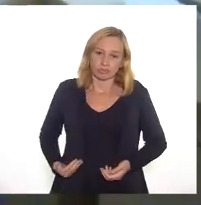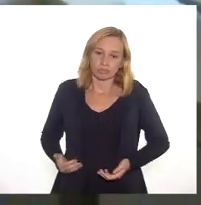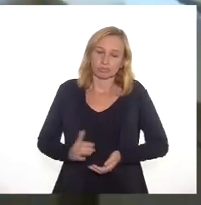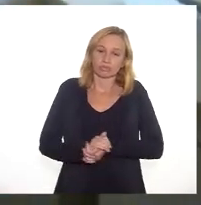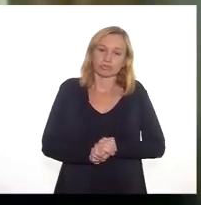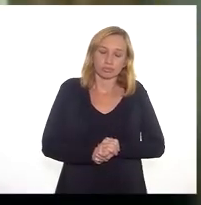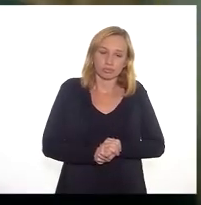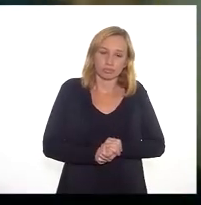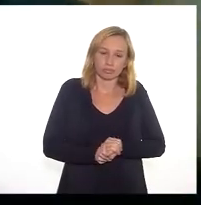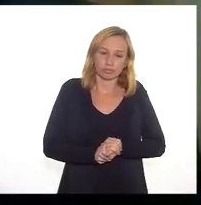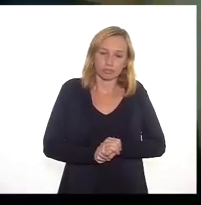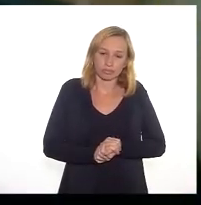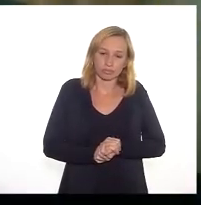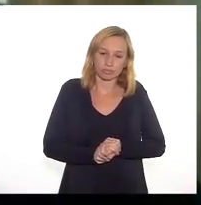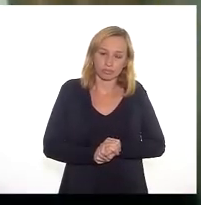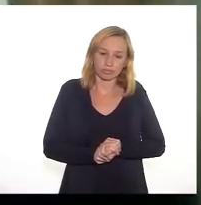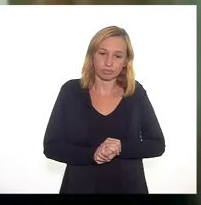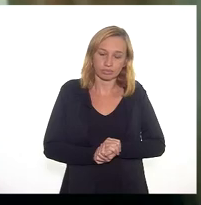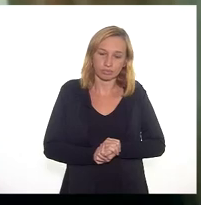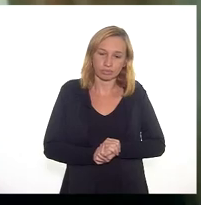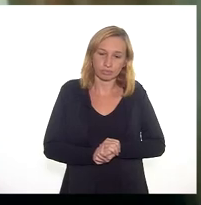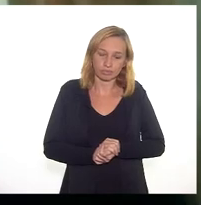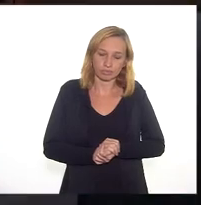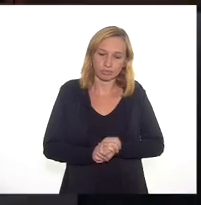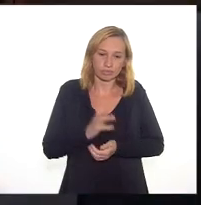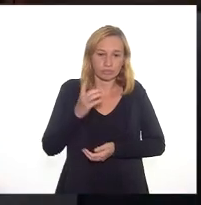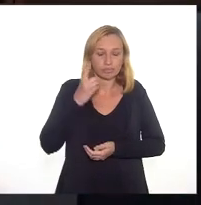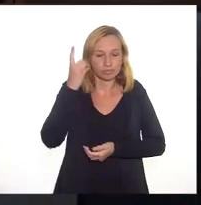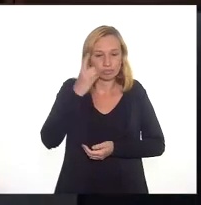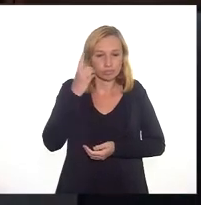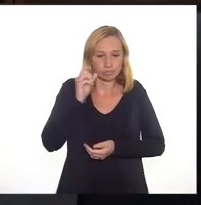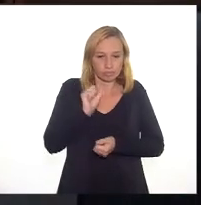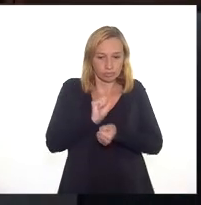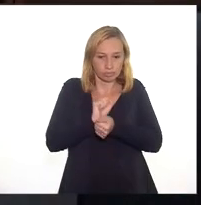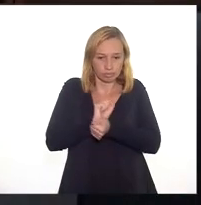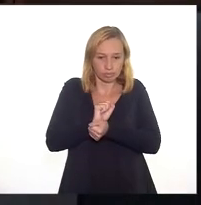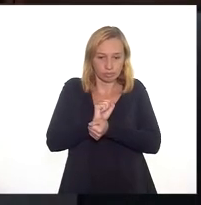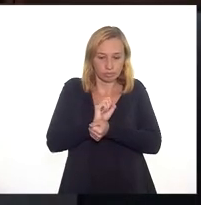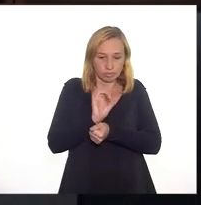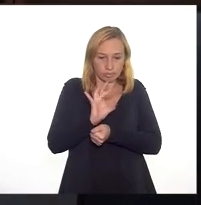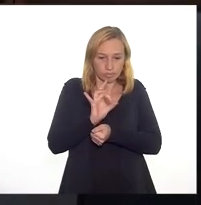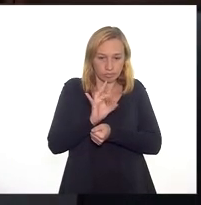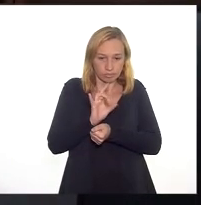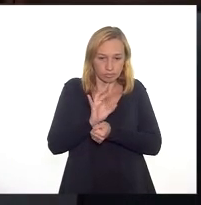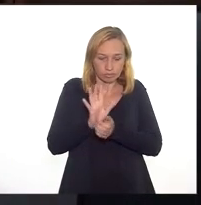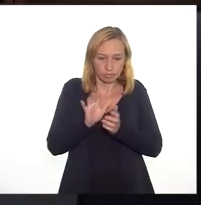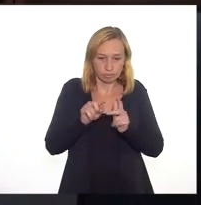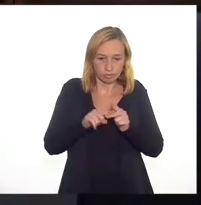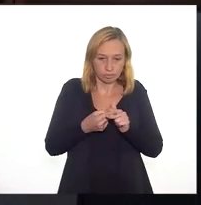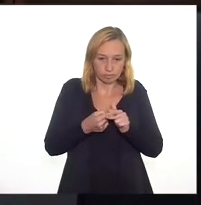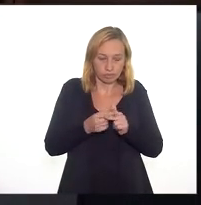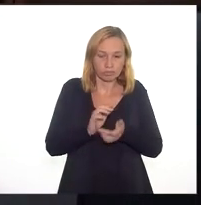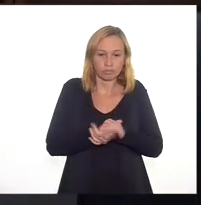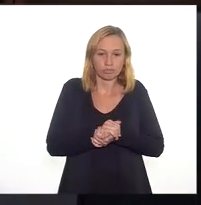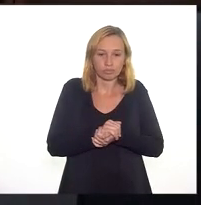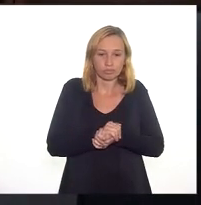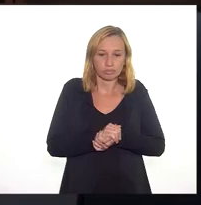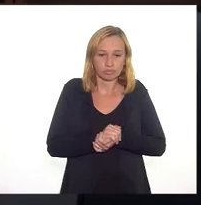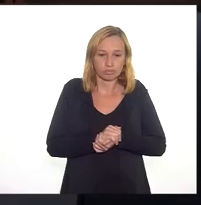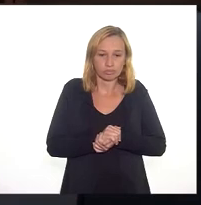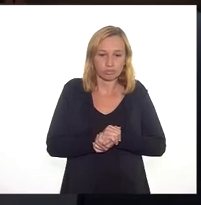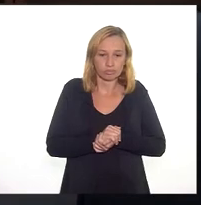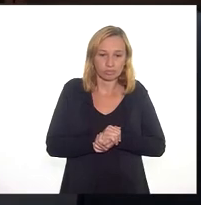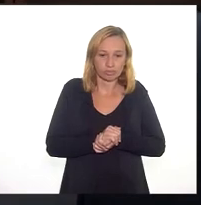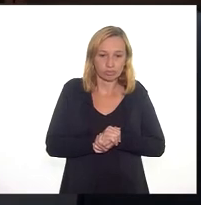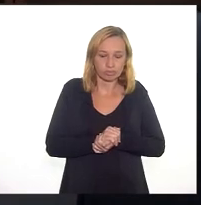foquei exatamente nessas questões. Deputado, só para fazer uma correção,